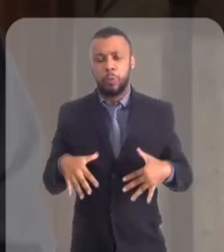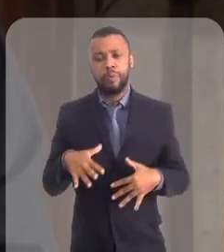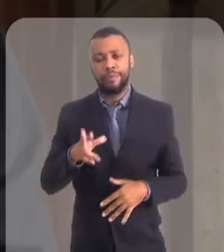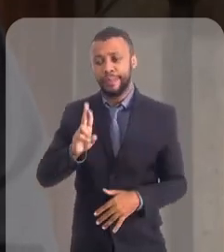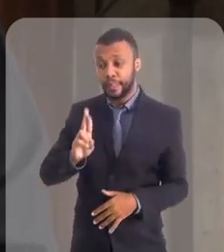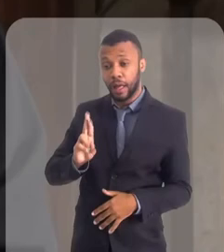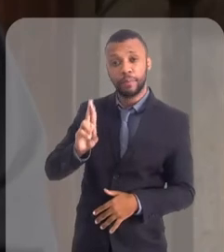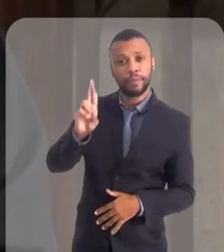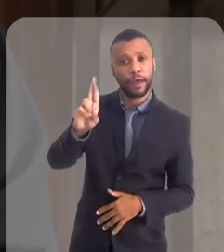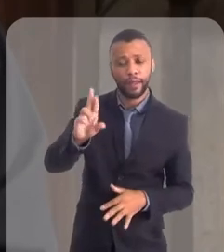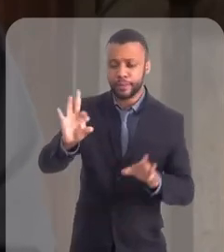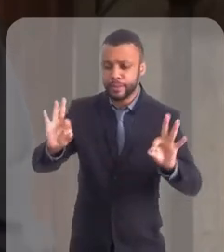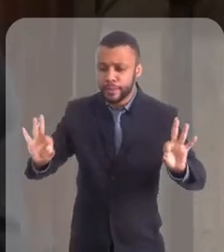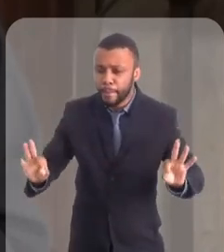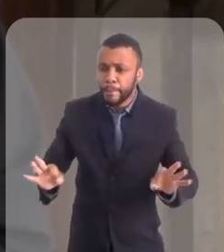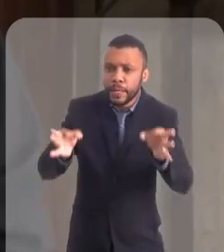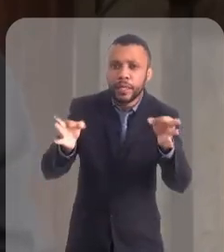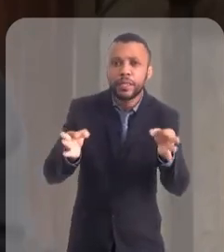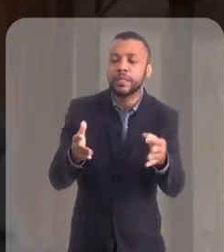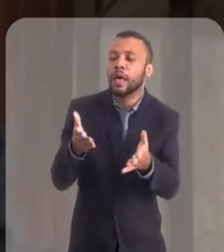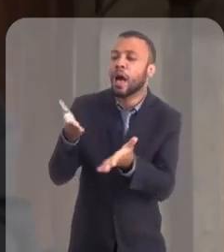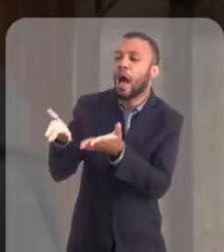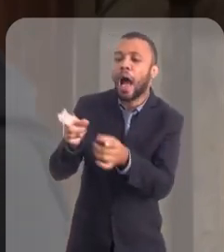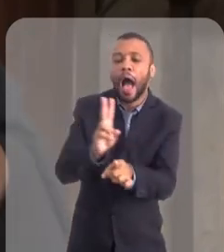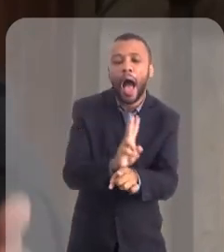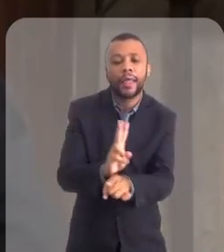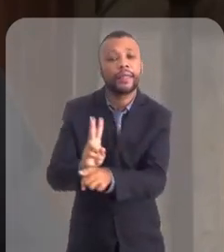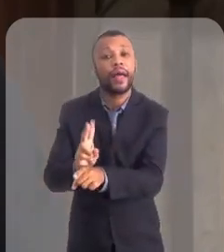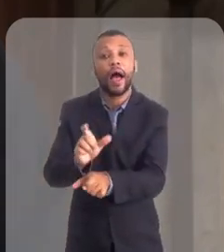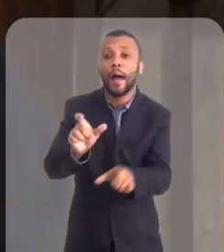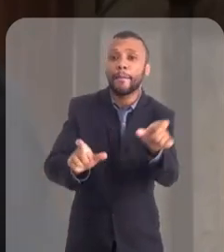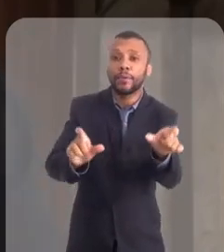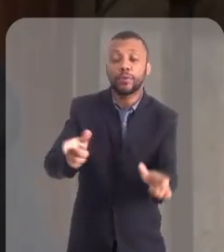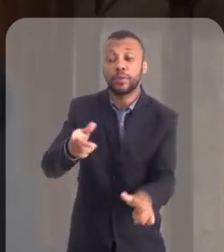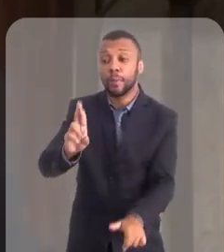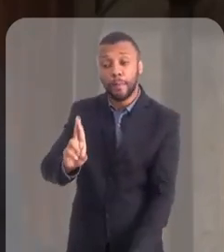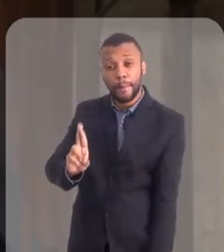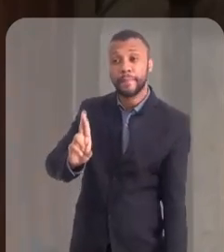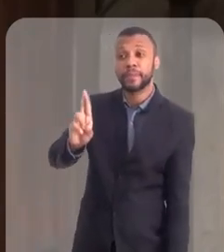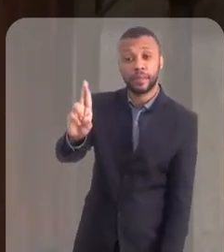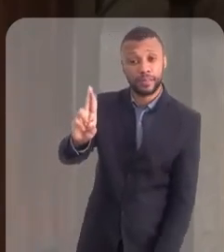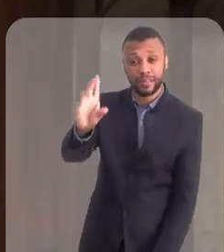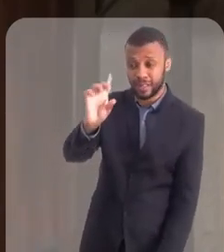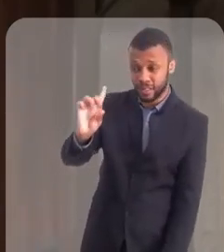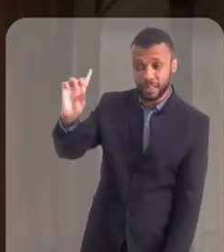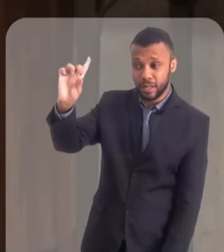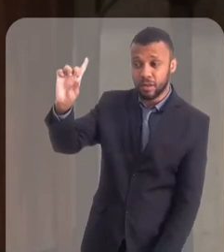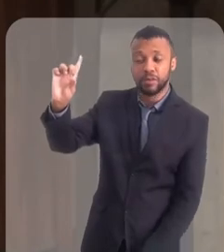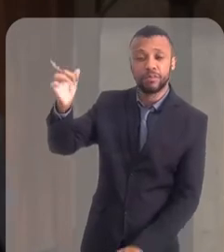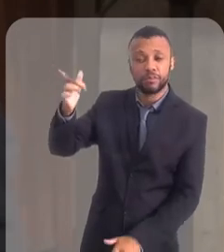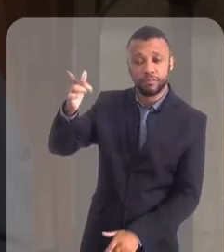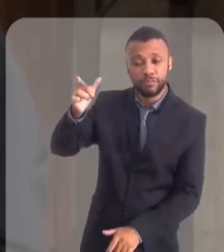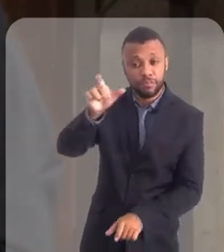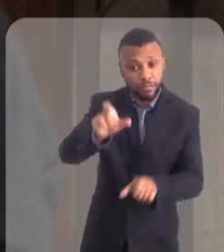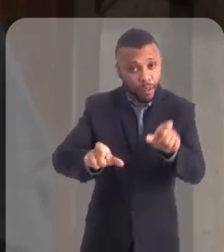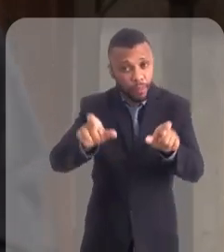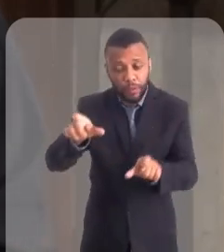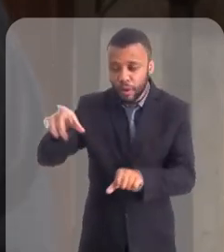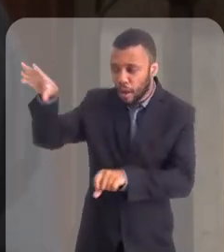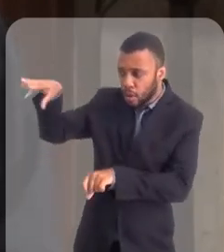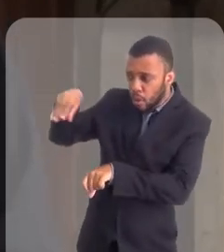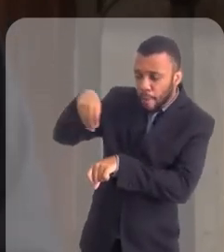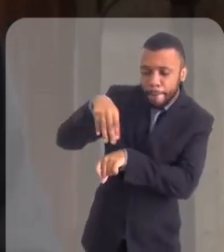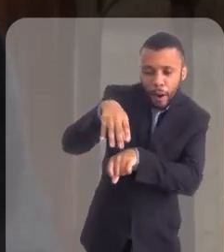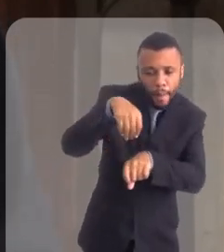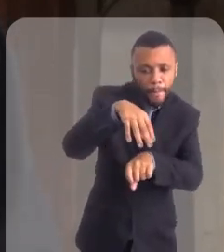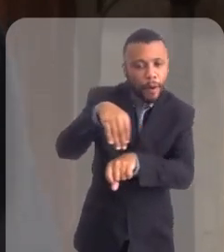temor, né? Assim, celebrar a missa, atender as pessoas, ser um representante de Deus na vida das pessoas,